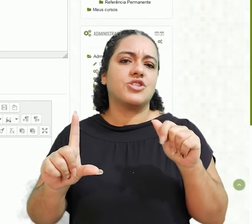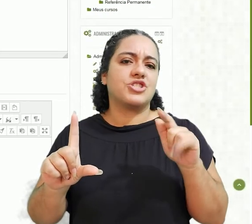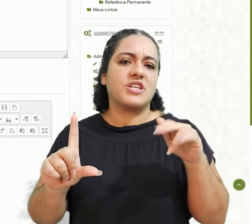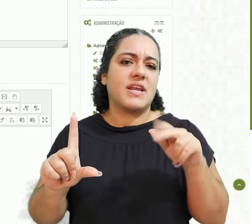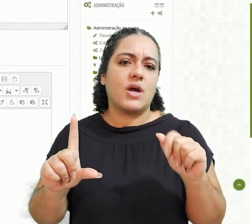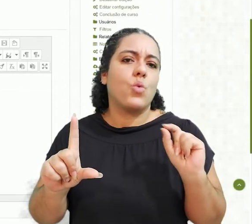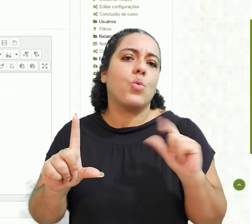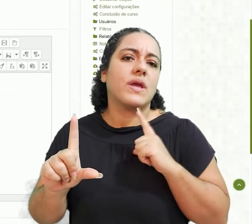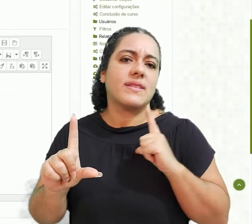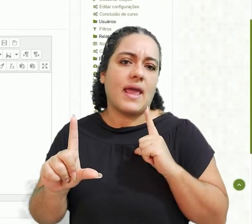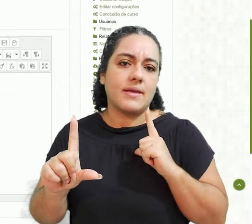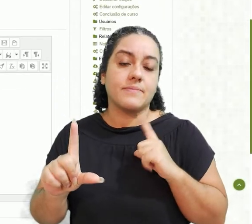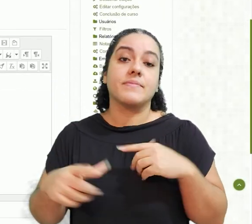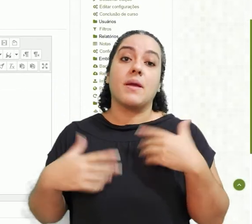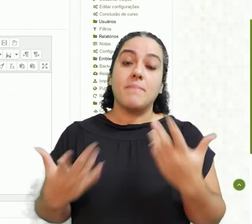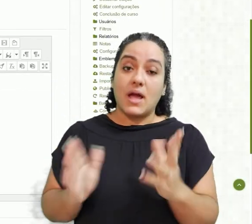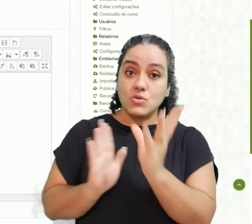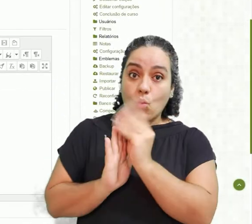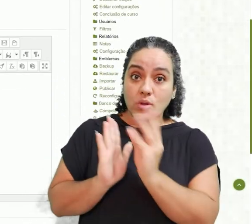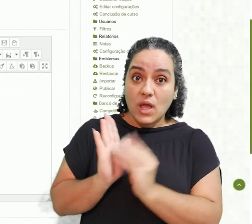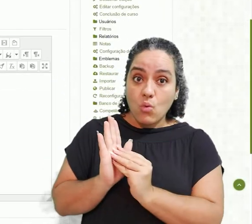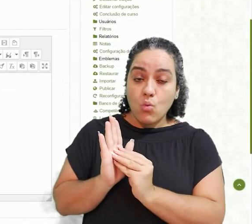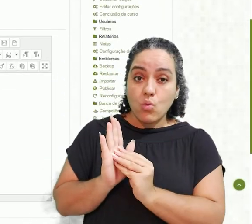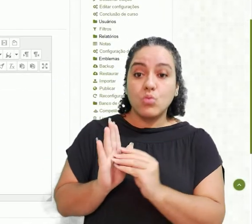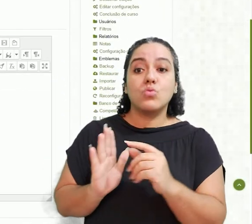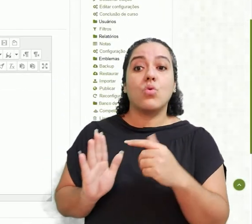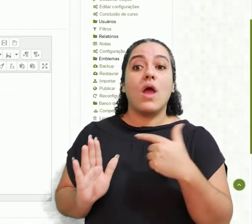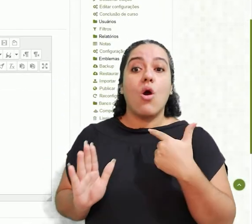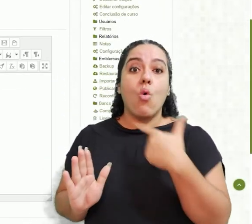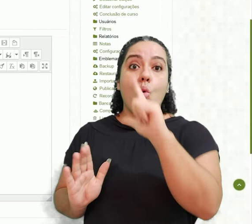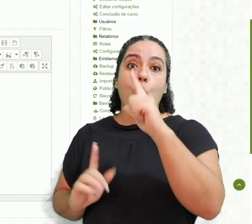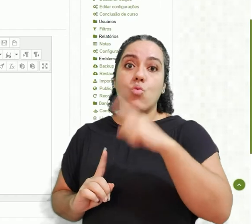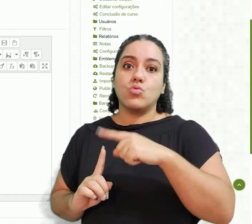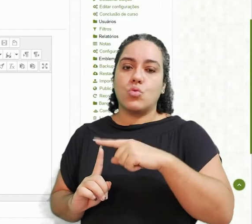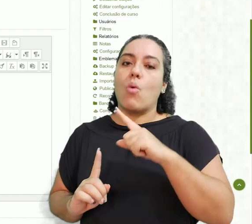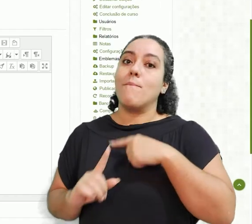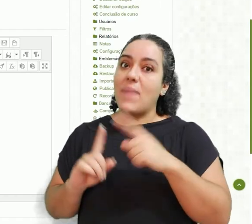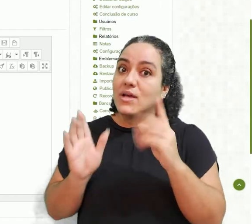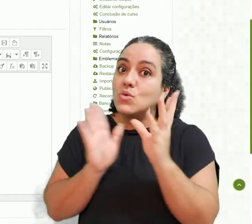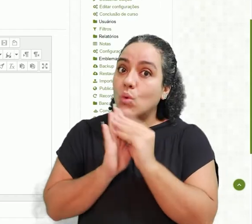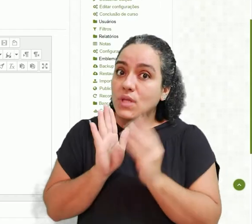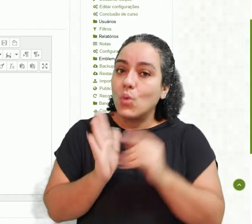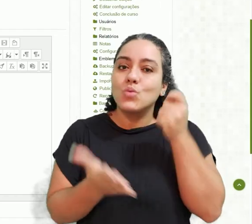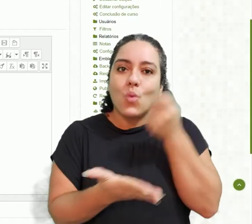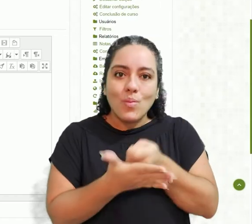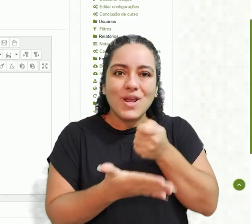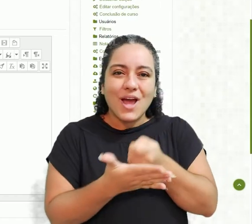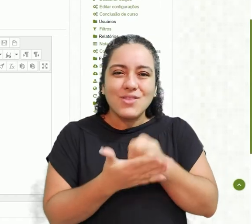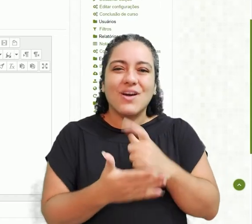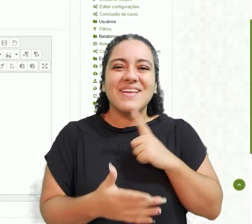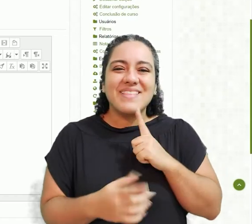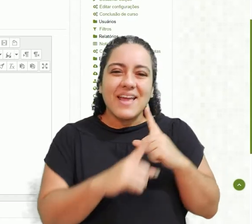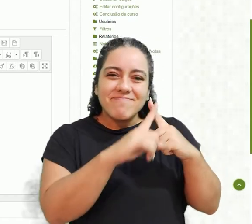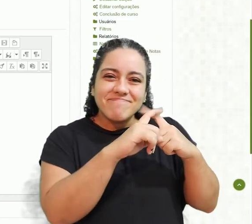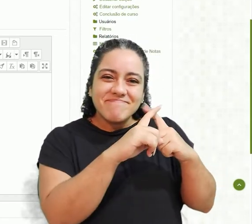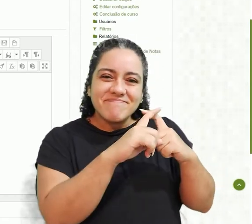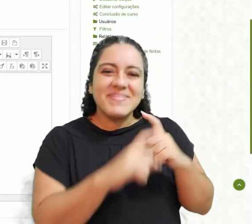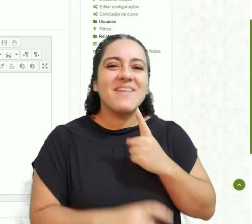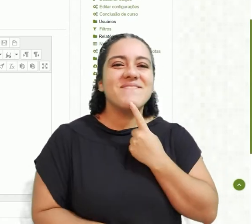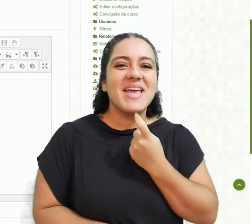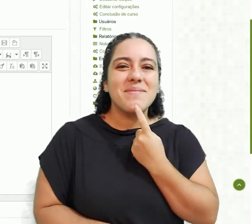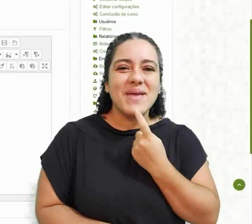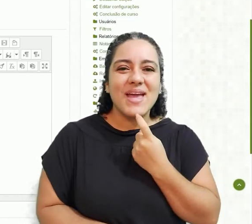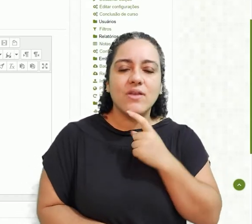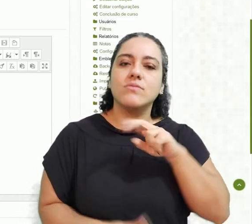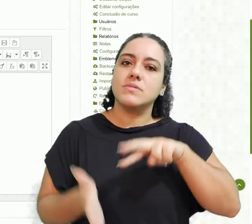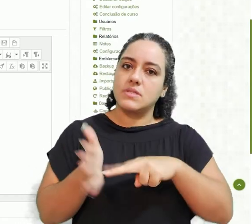tá certo mas o conteúdo mesmo você vai colocar aqui veja que o conteúdo é obrigatório tem Esse asterisco vermelho aqui ó Campo